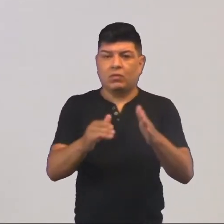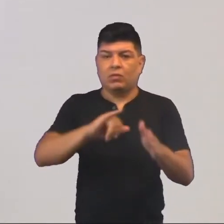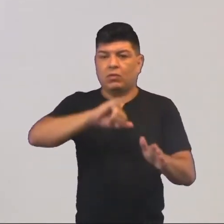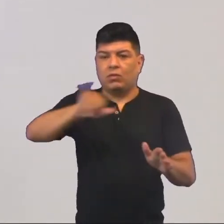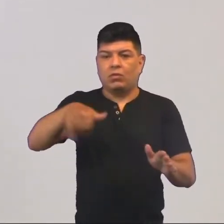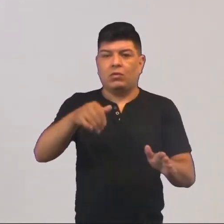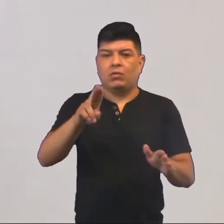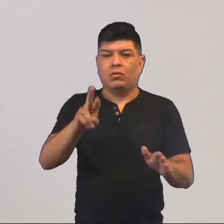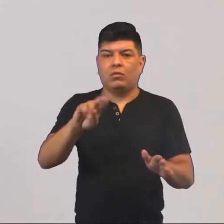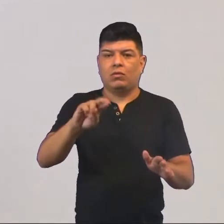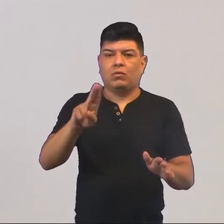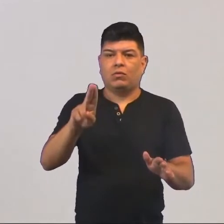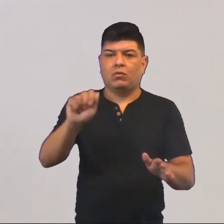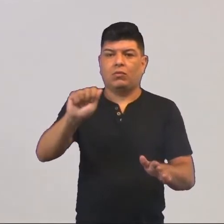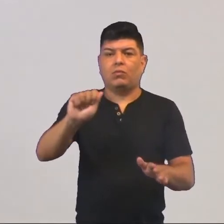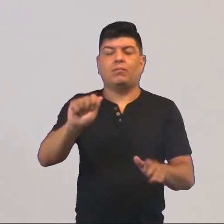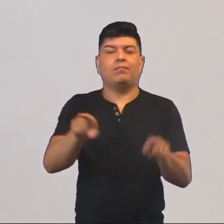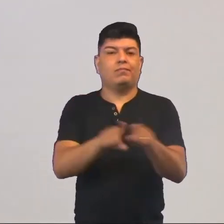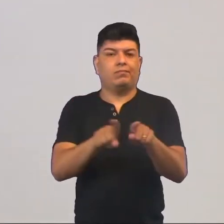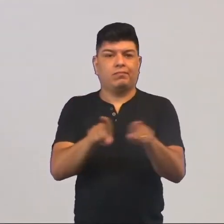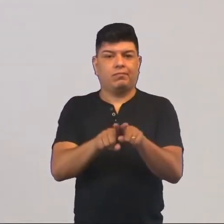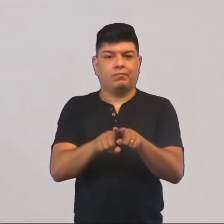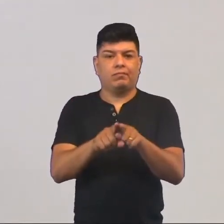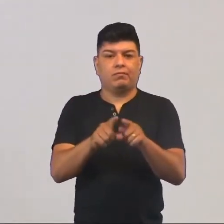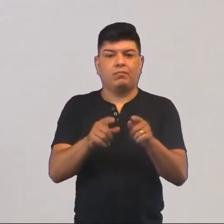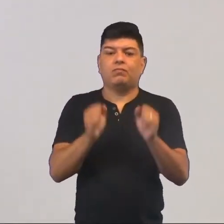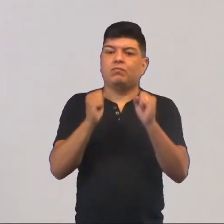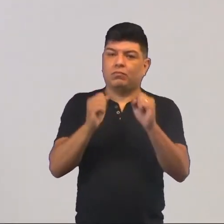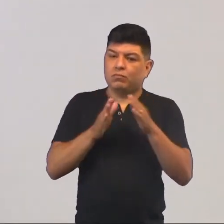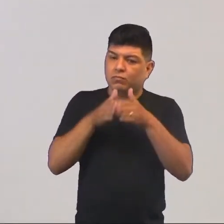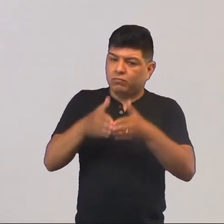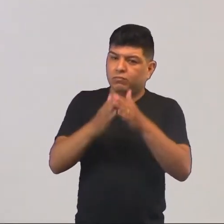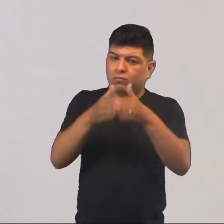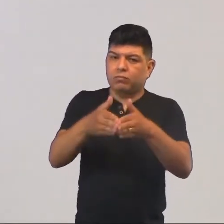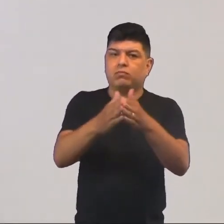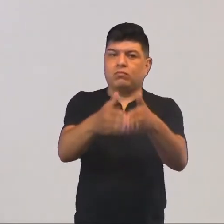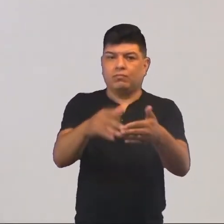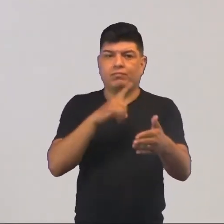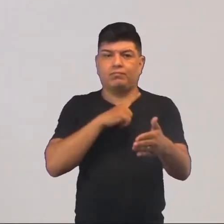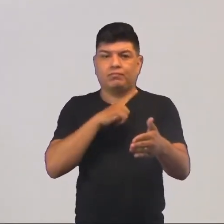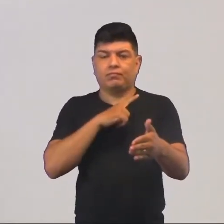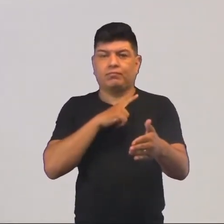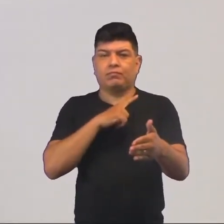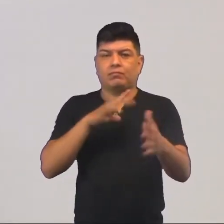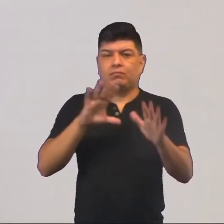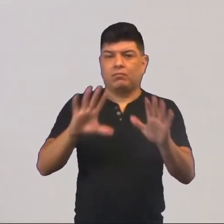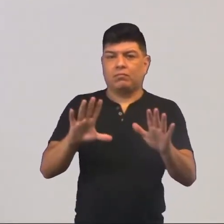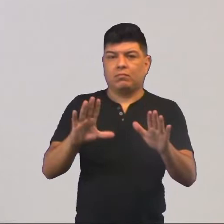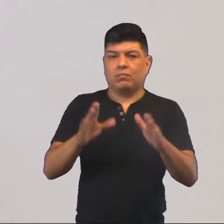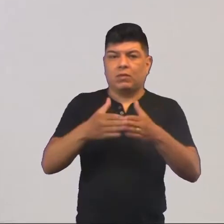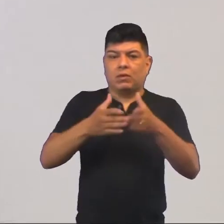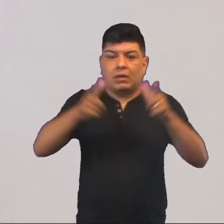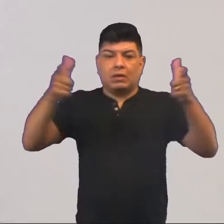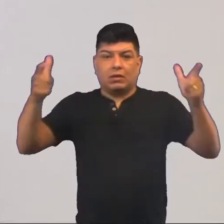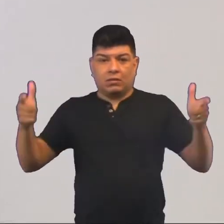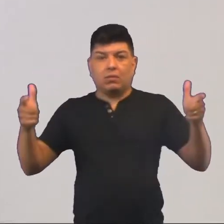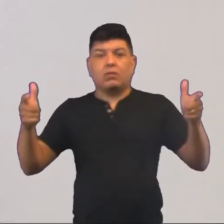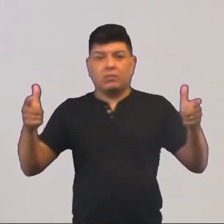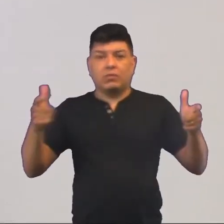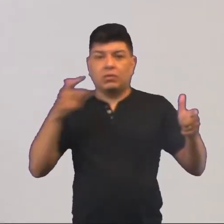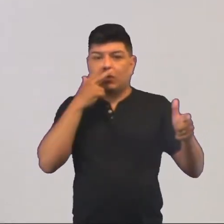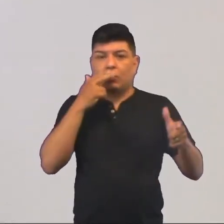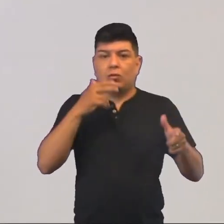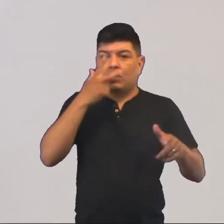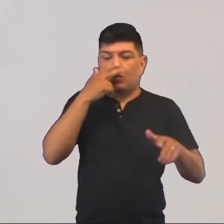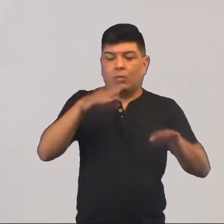exemplo, o caso da trafegabilidade, da navegação de tanto navios como das balsas